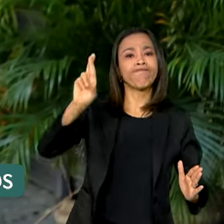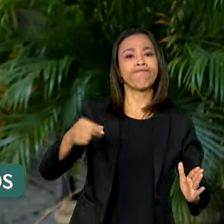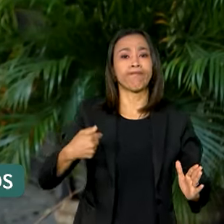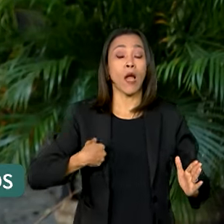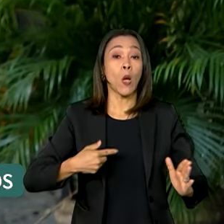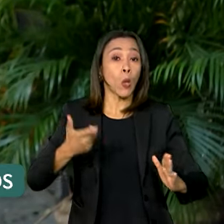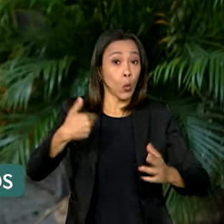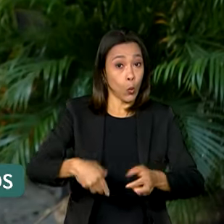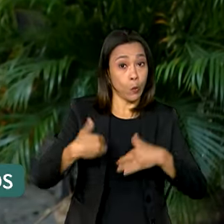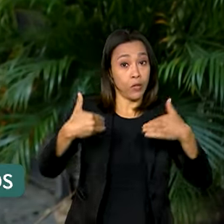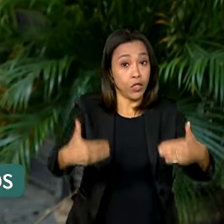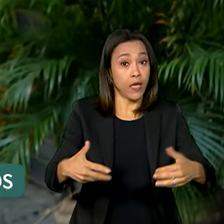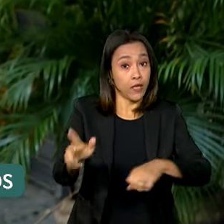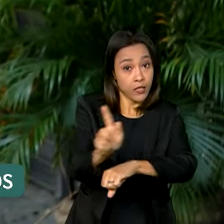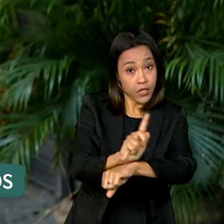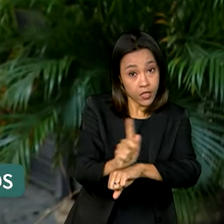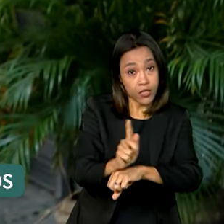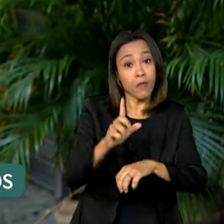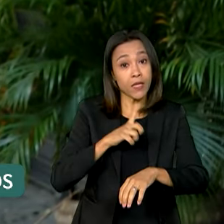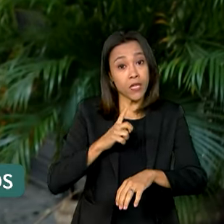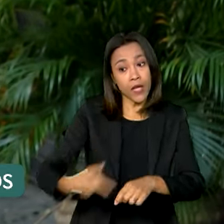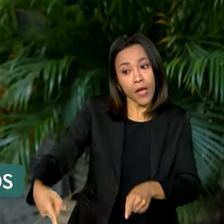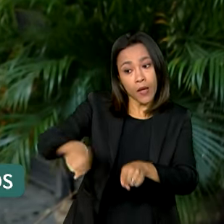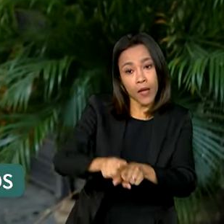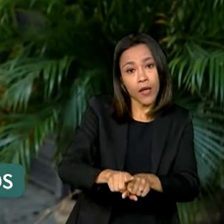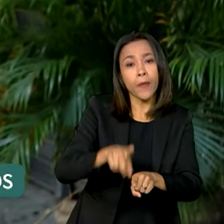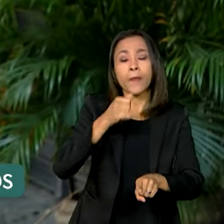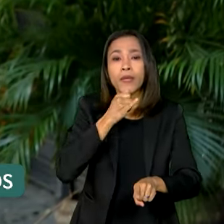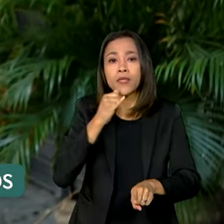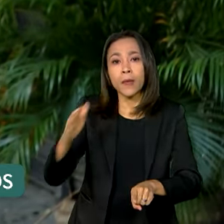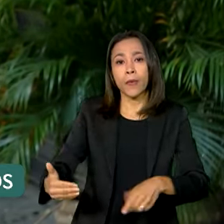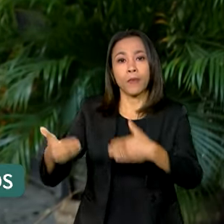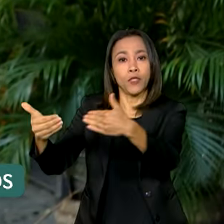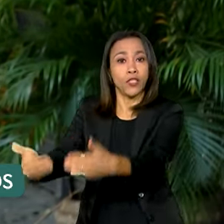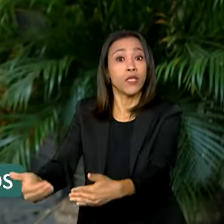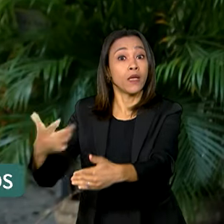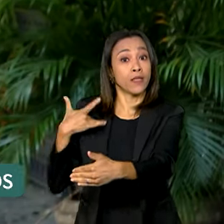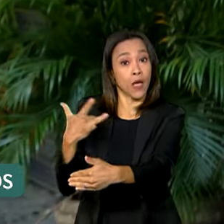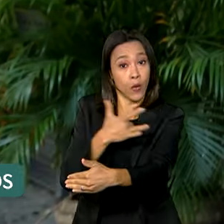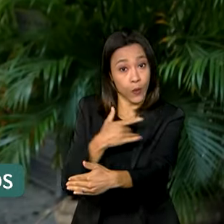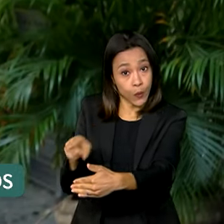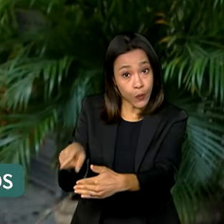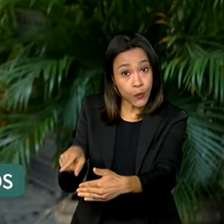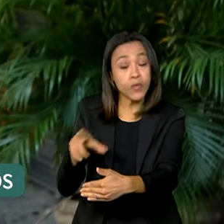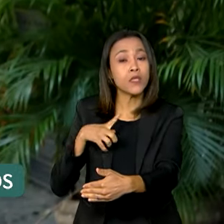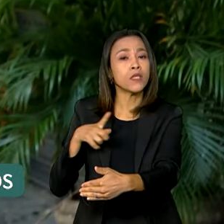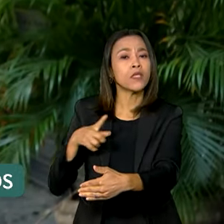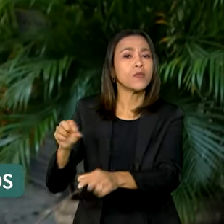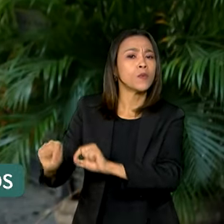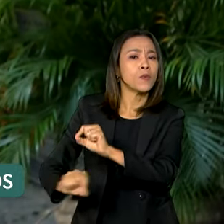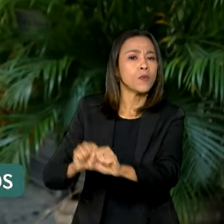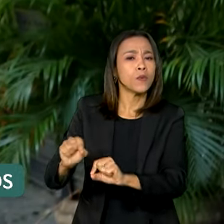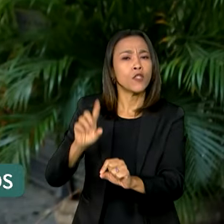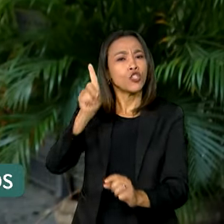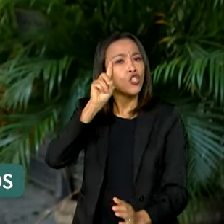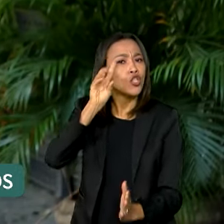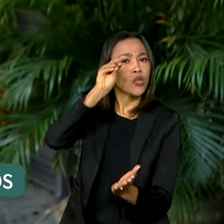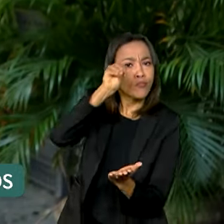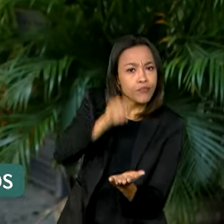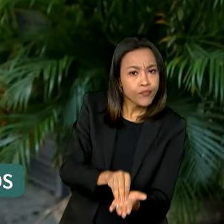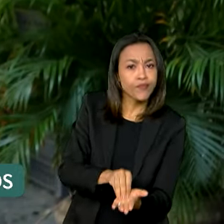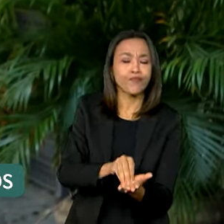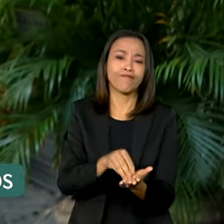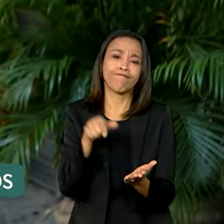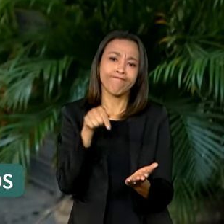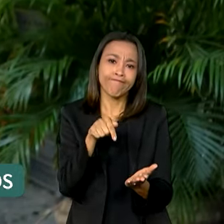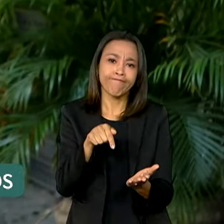também há parcerias com outras pastas, como, por exemplo, uma parceria com o Ministério da Saúde, que estabelece que o agendamento de consultas